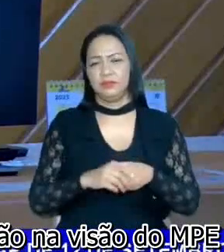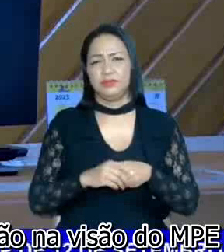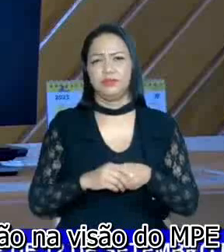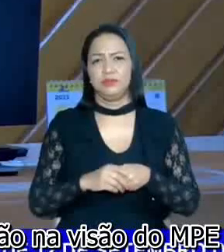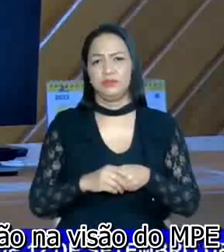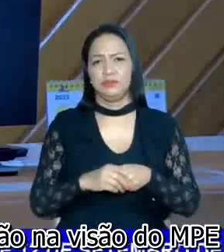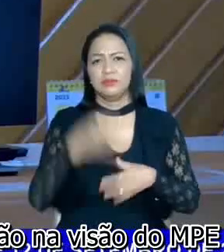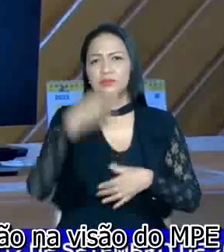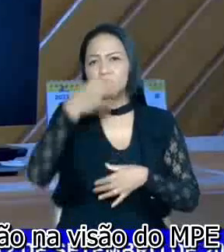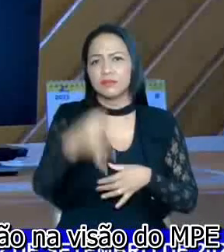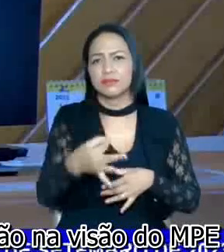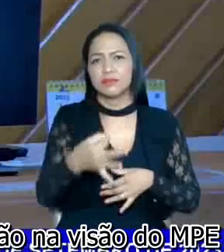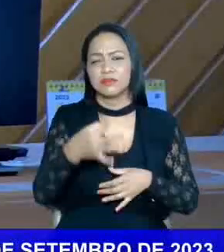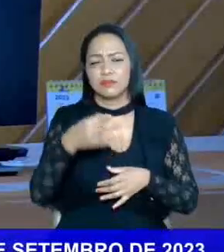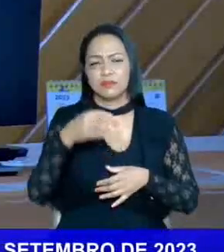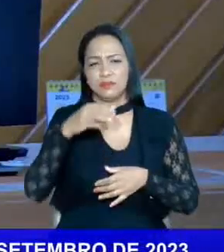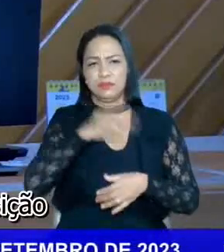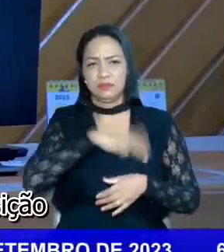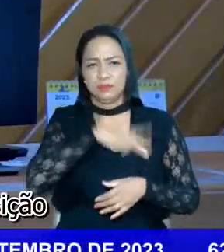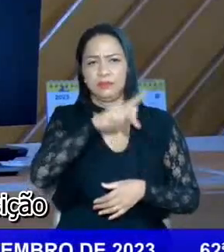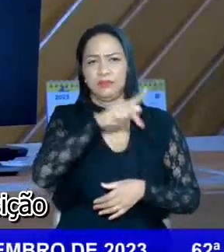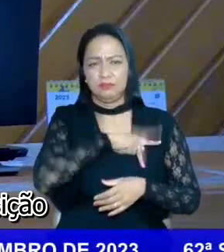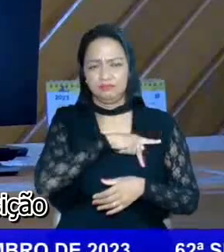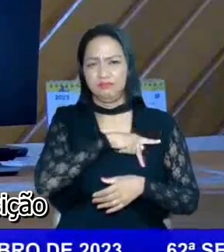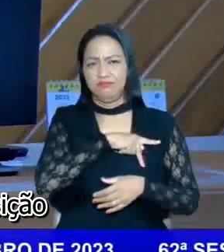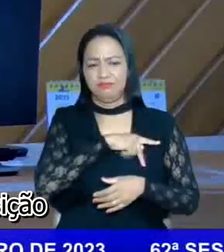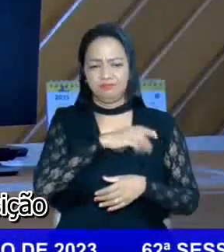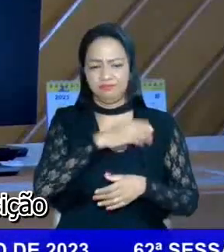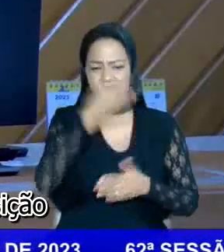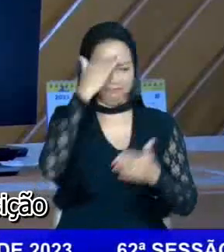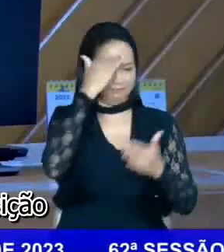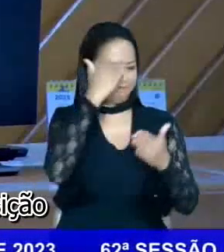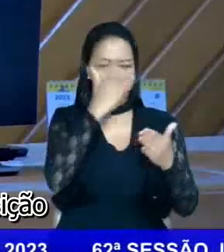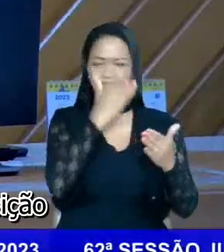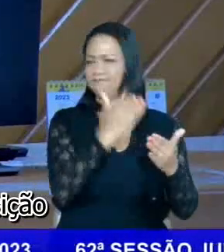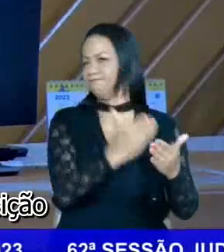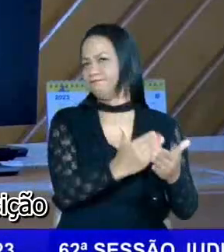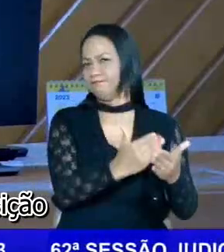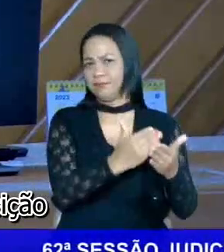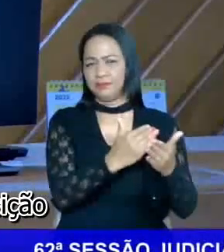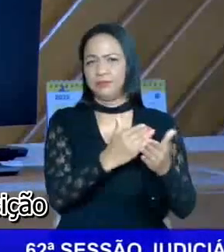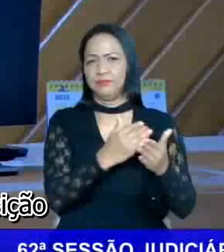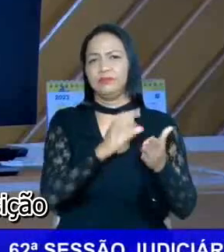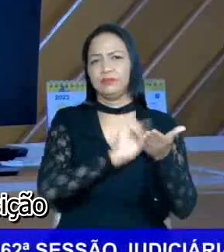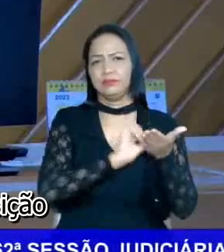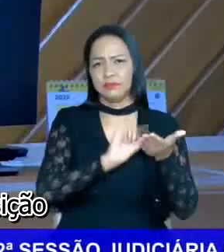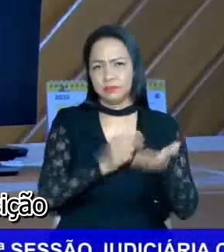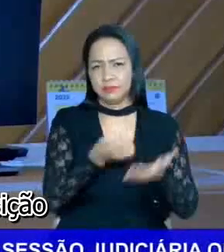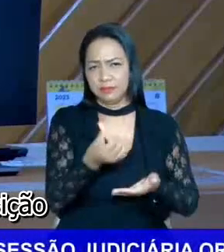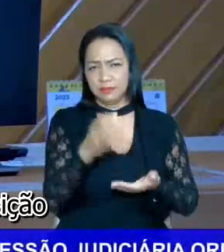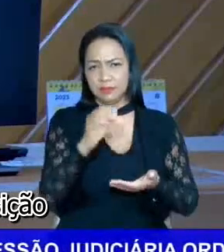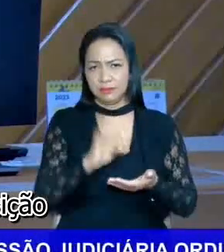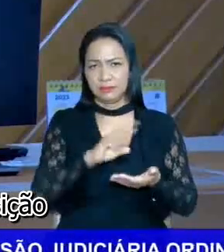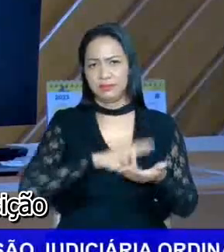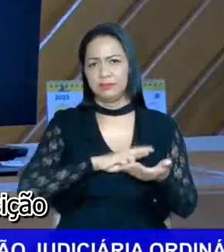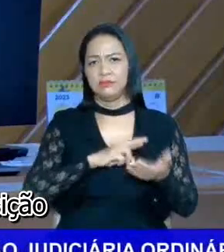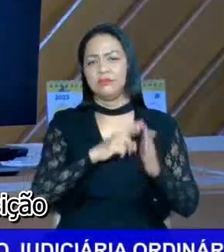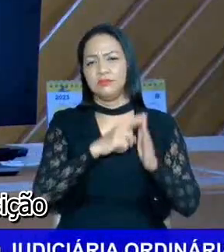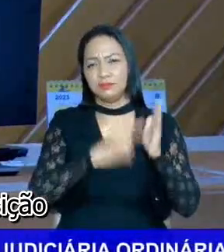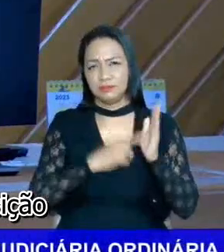na visão do MPE, há o descumprimento, nesse passo da disposição do artigo 60 da